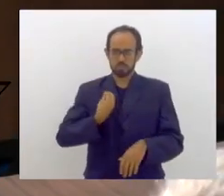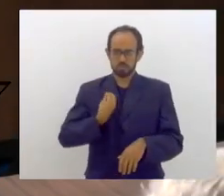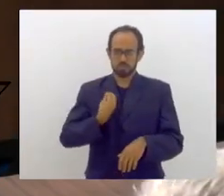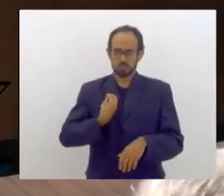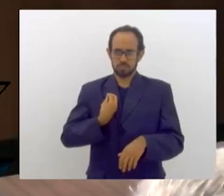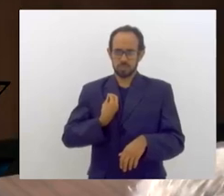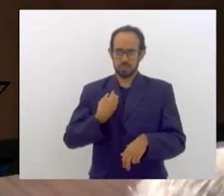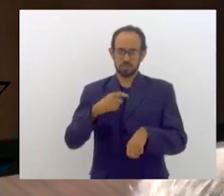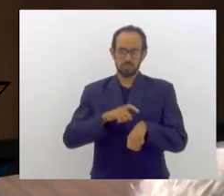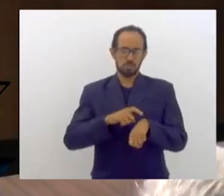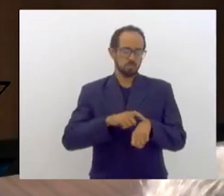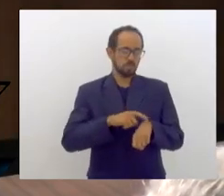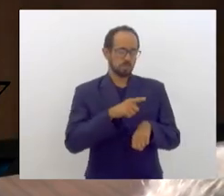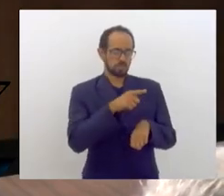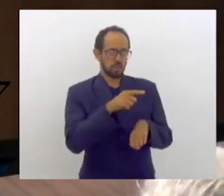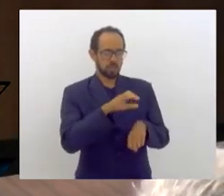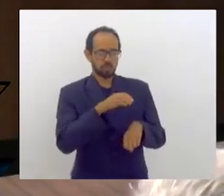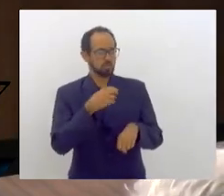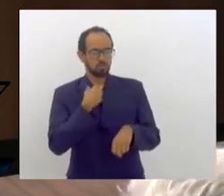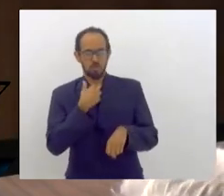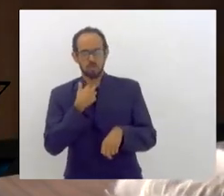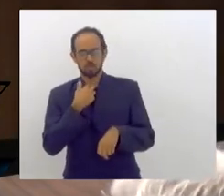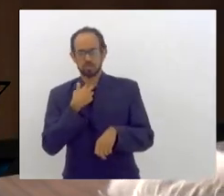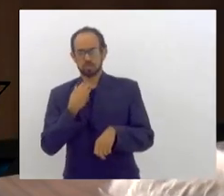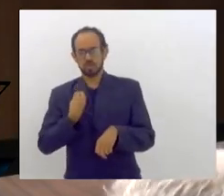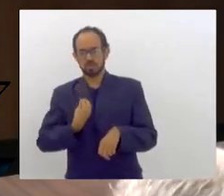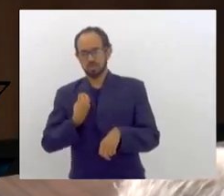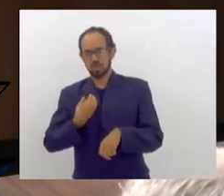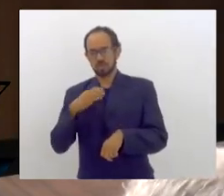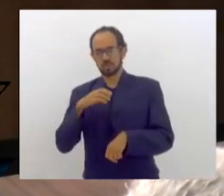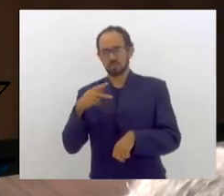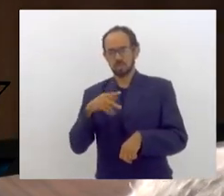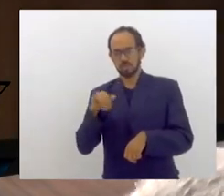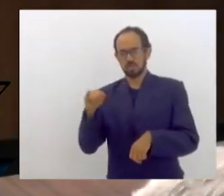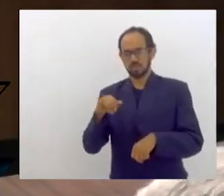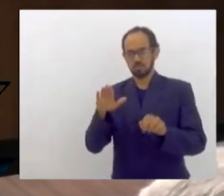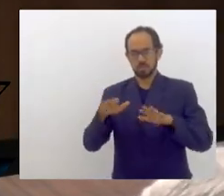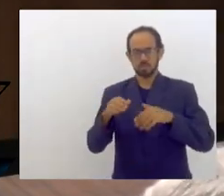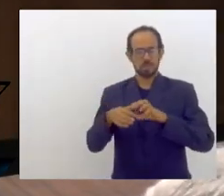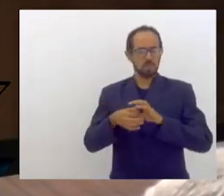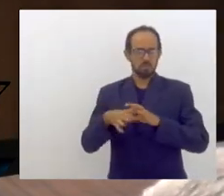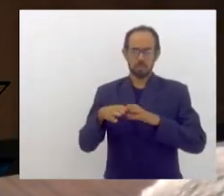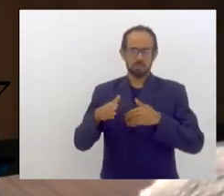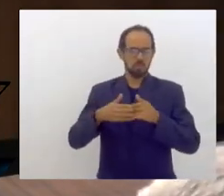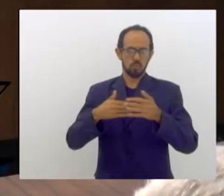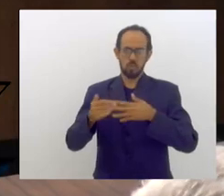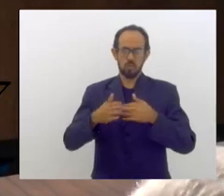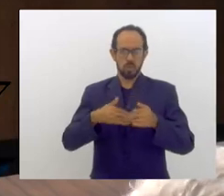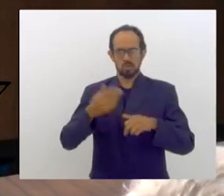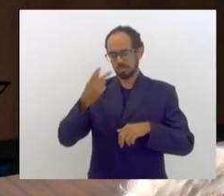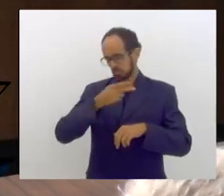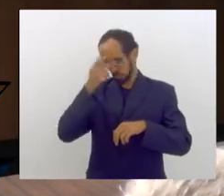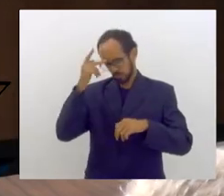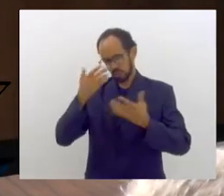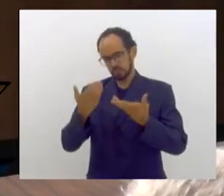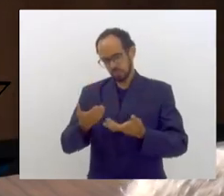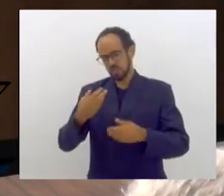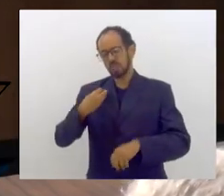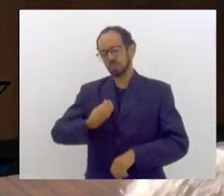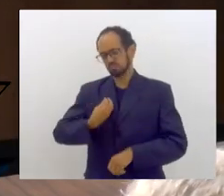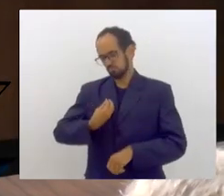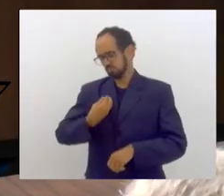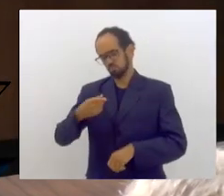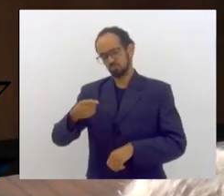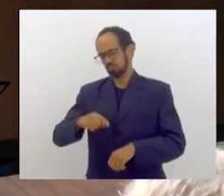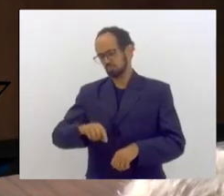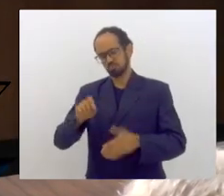época não pôde fazer parte da CPI, mas, obviamente, está aberto à coautoria de, assim, quem quiser e